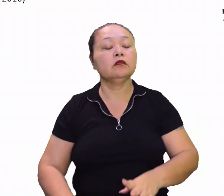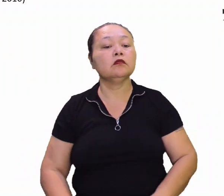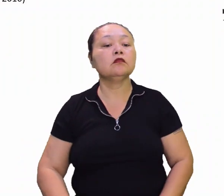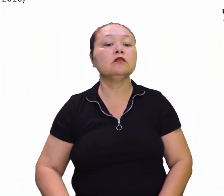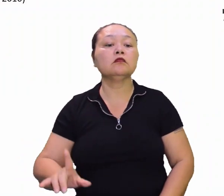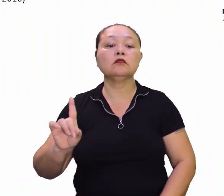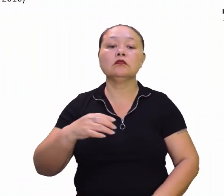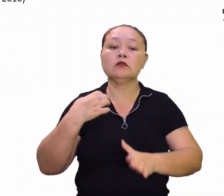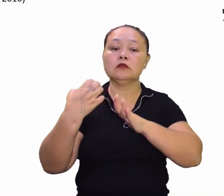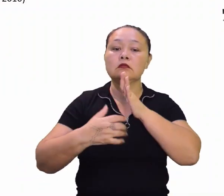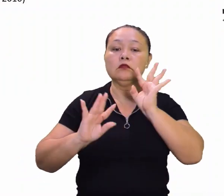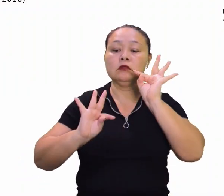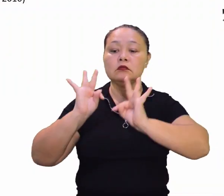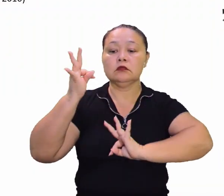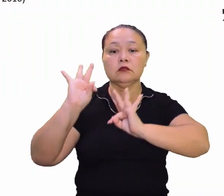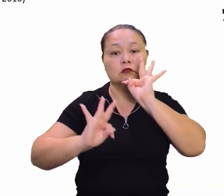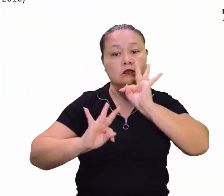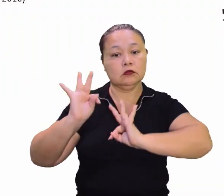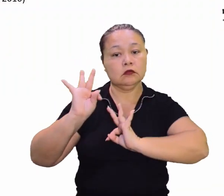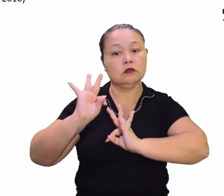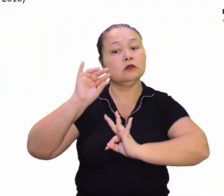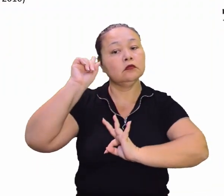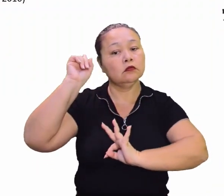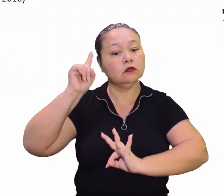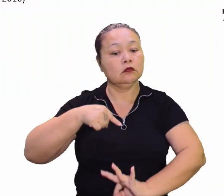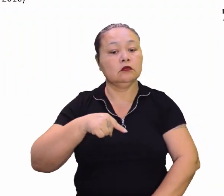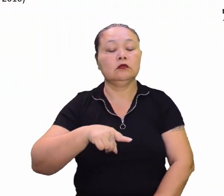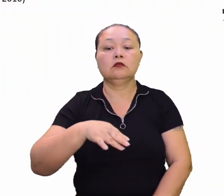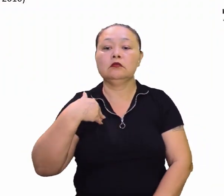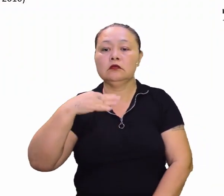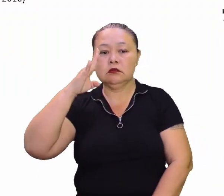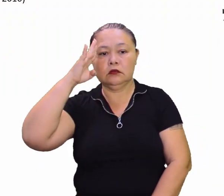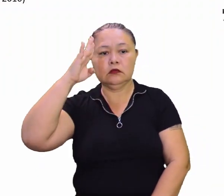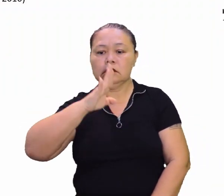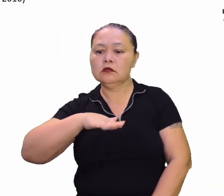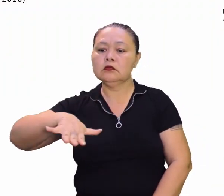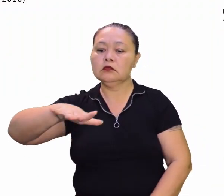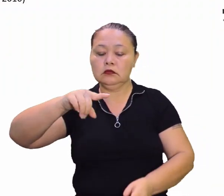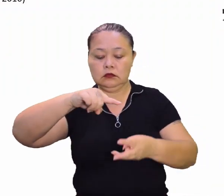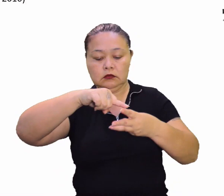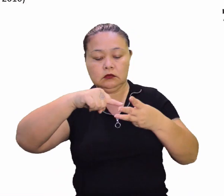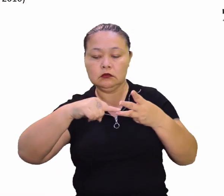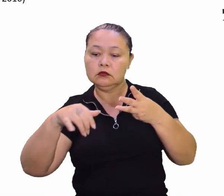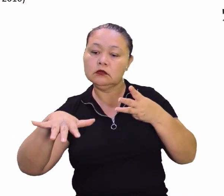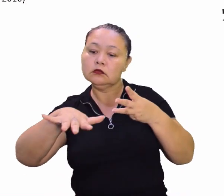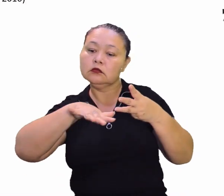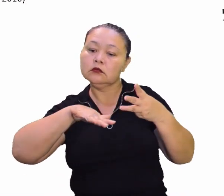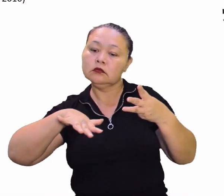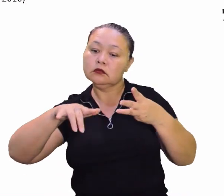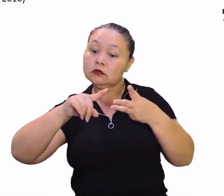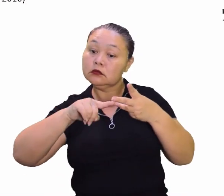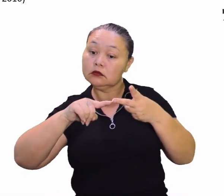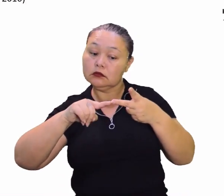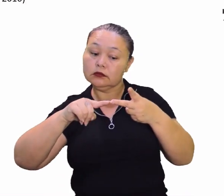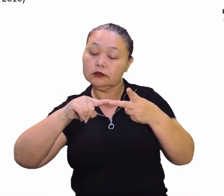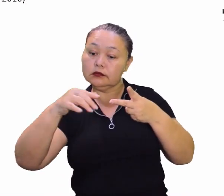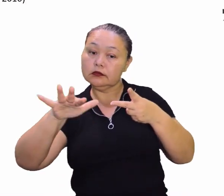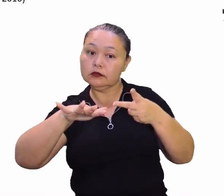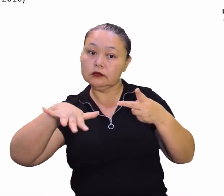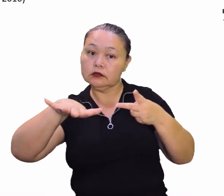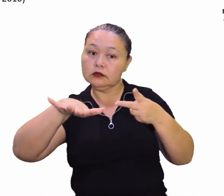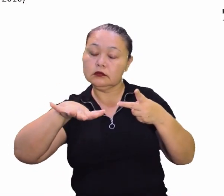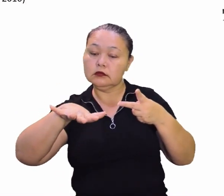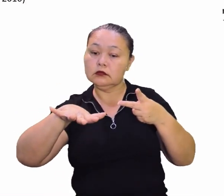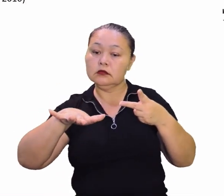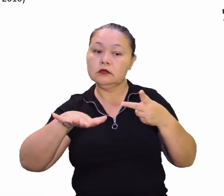A indústria de tecnologia de ponta é o principal ramo do setor secundário.